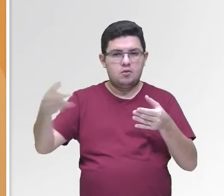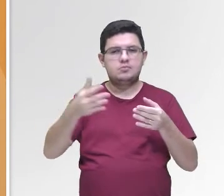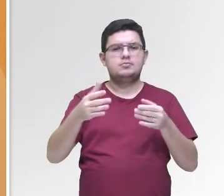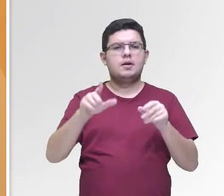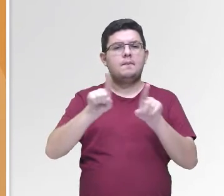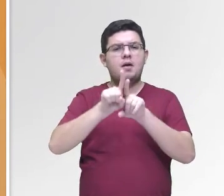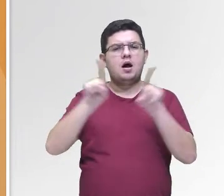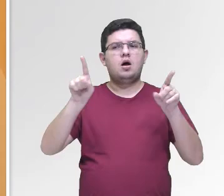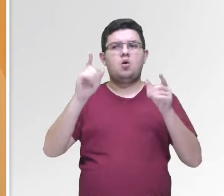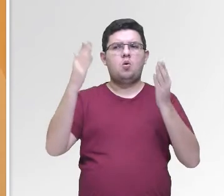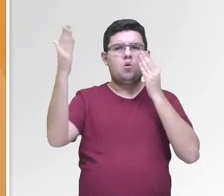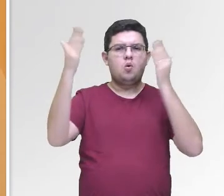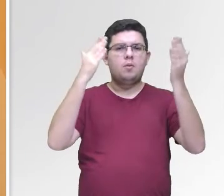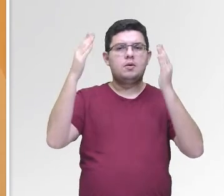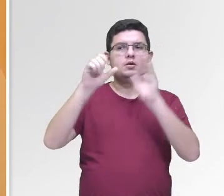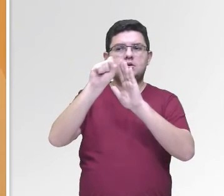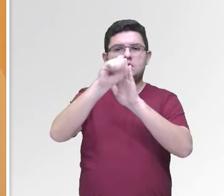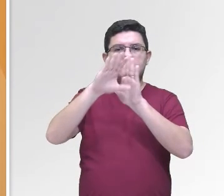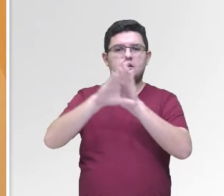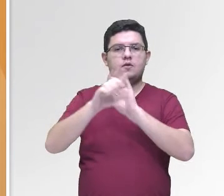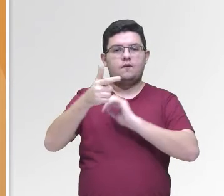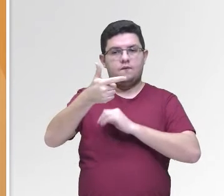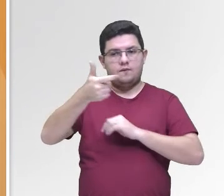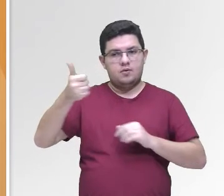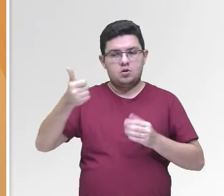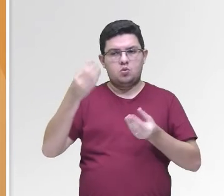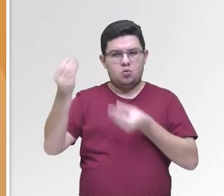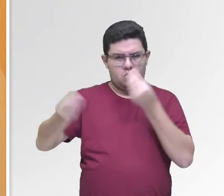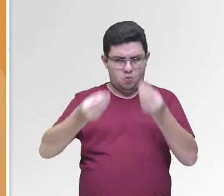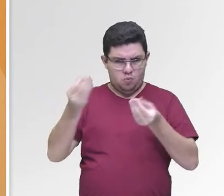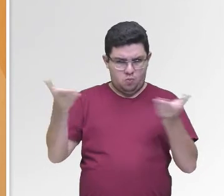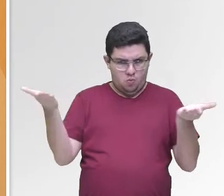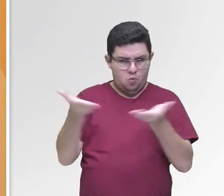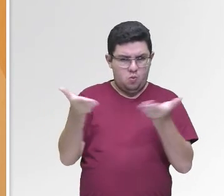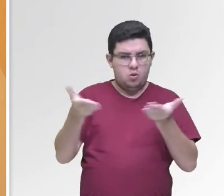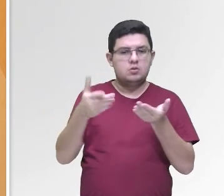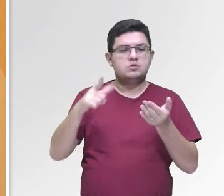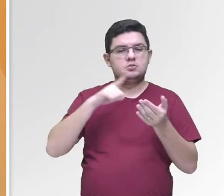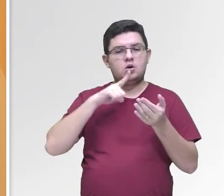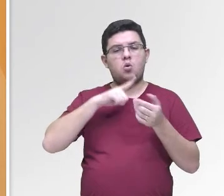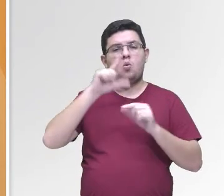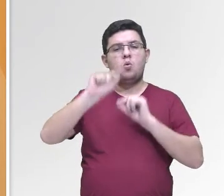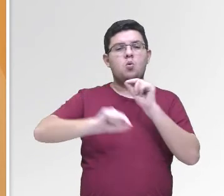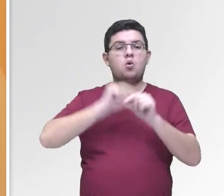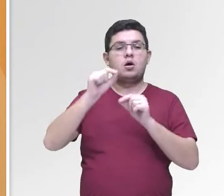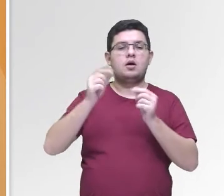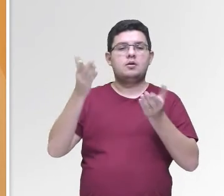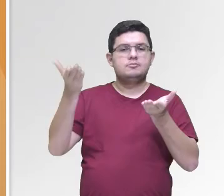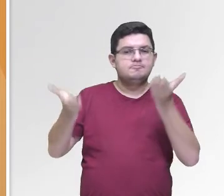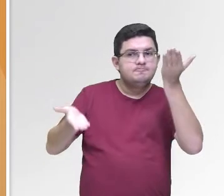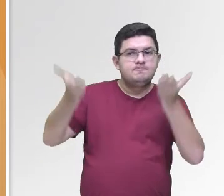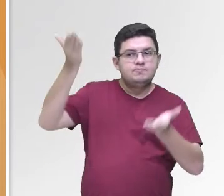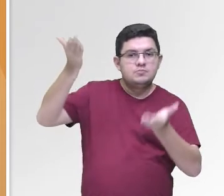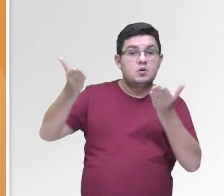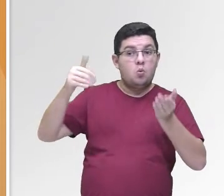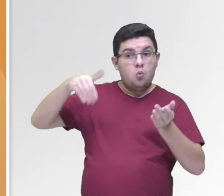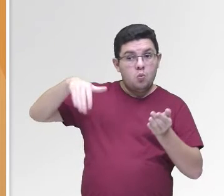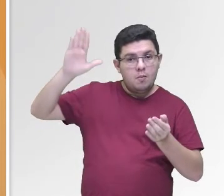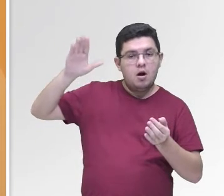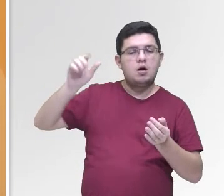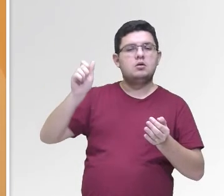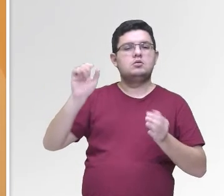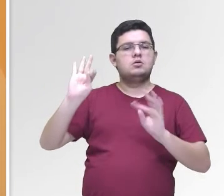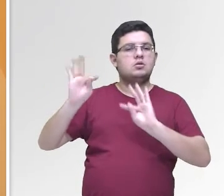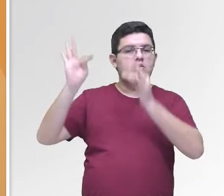século XIX com o século XXI, que é o que estamos hoje, essas inovações tecnológicas ainda possuem